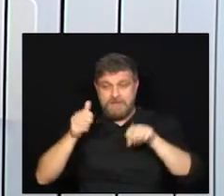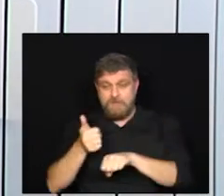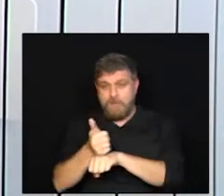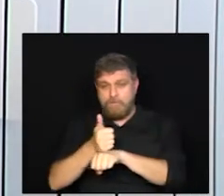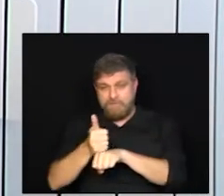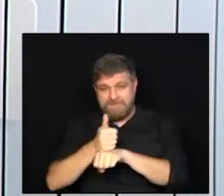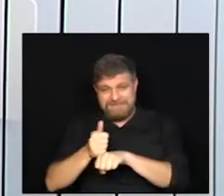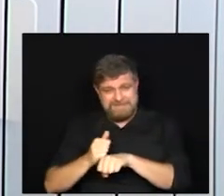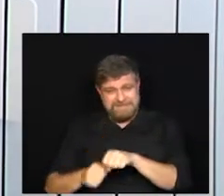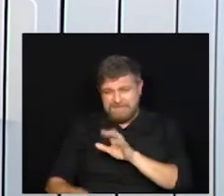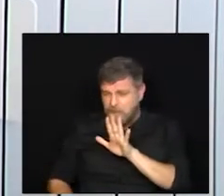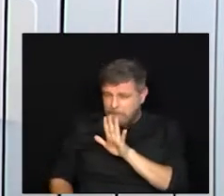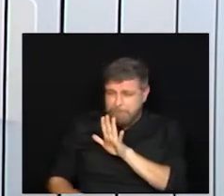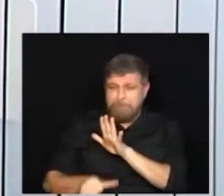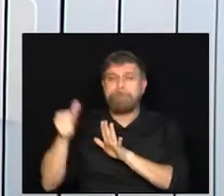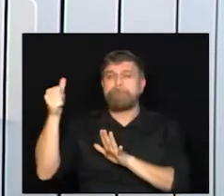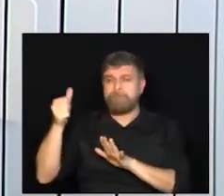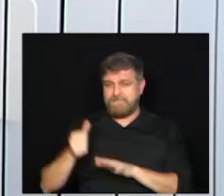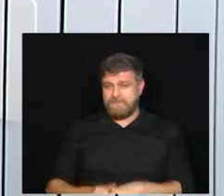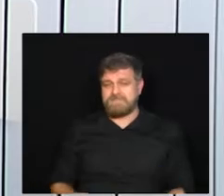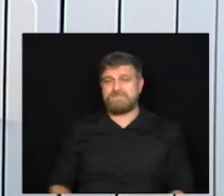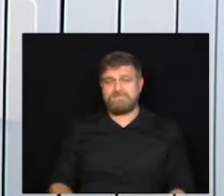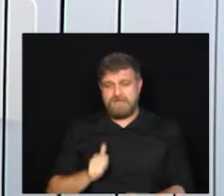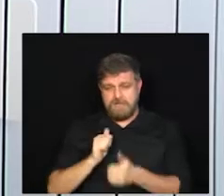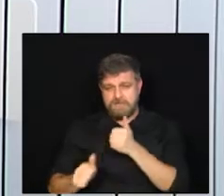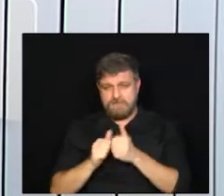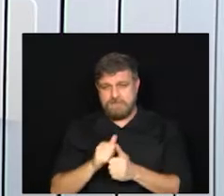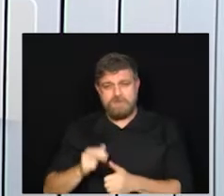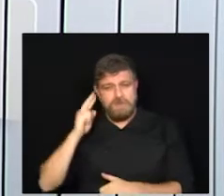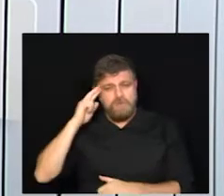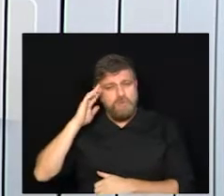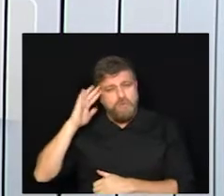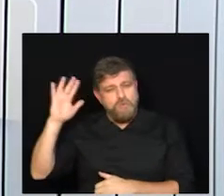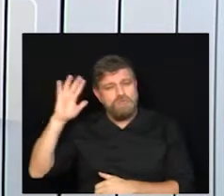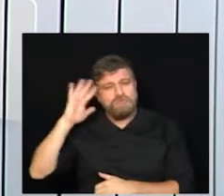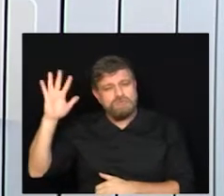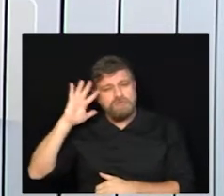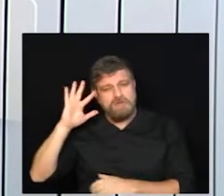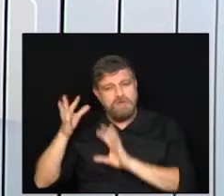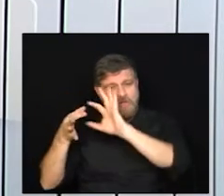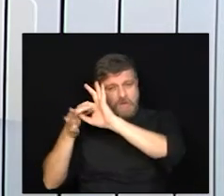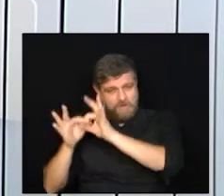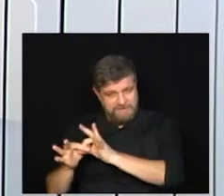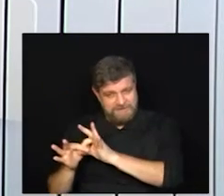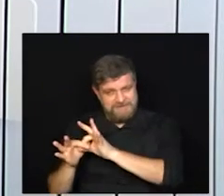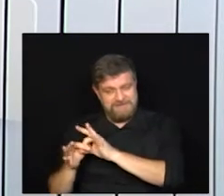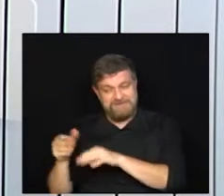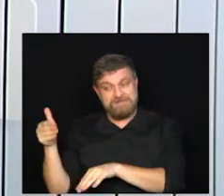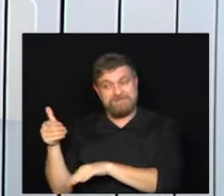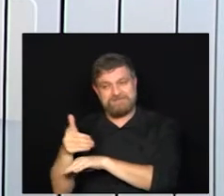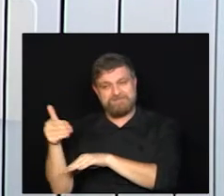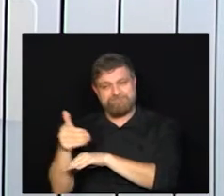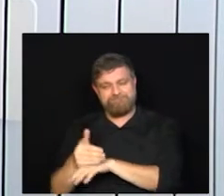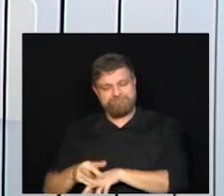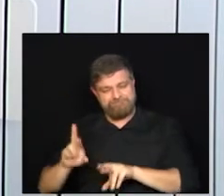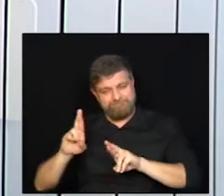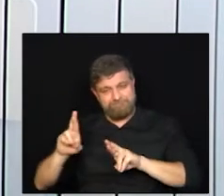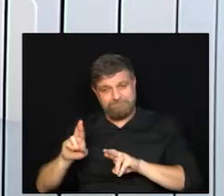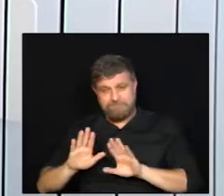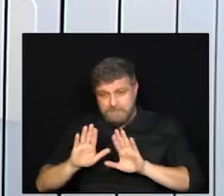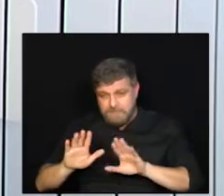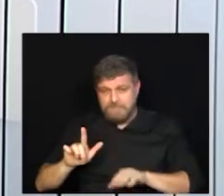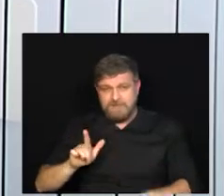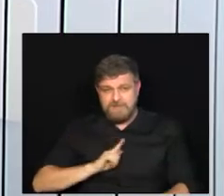um dos principais desta modalidade, com o sonho ainda de ir até os Jogos Olímpicos, mas